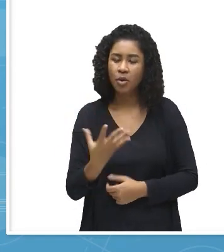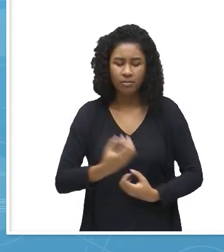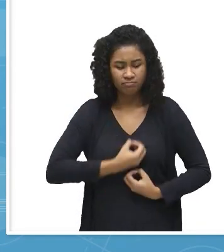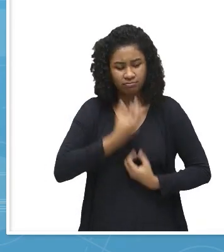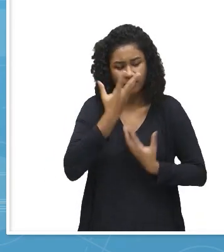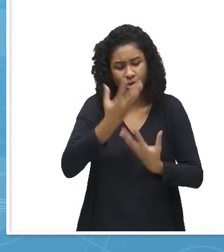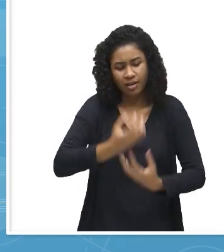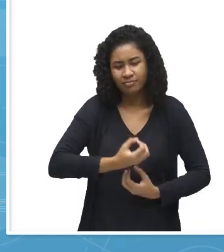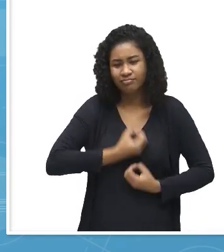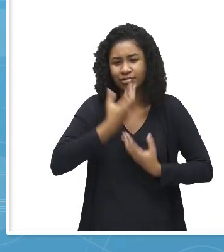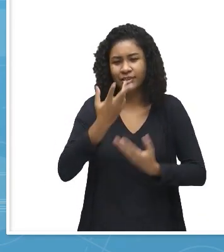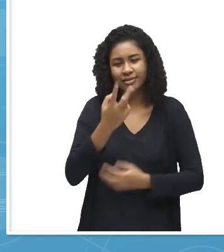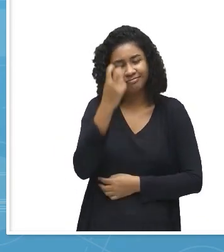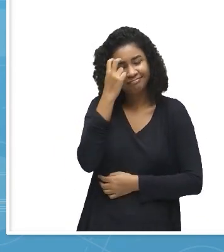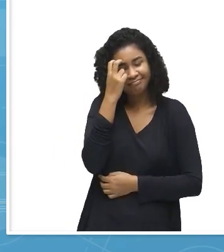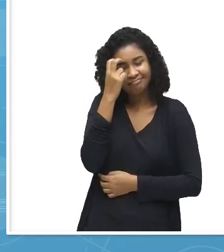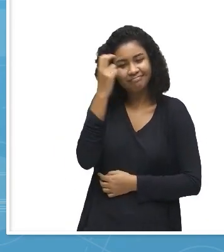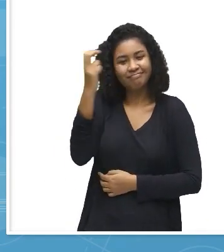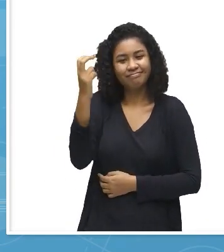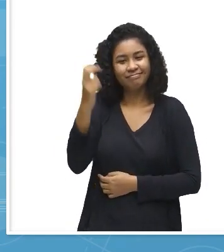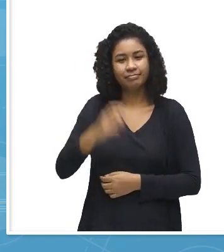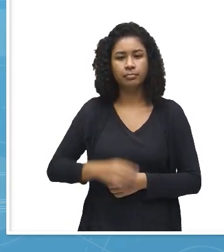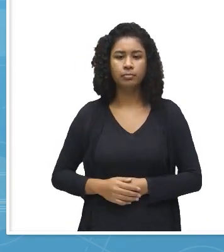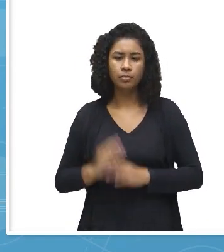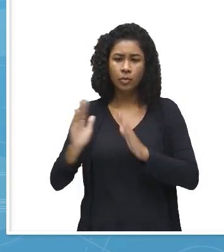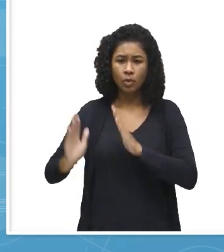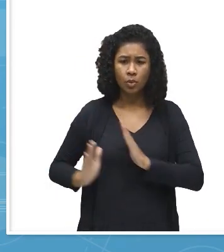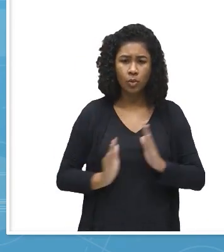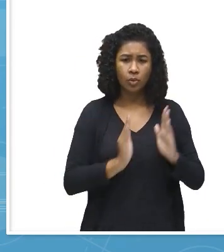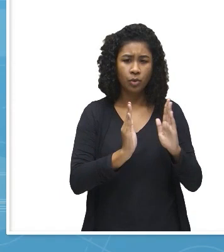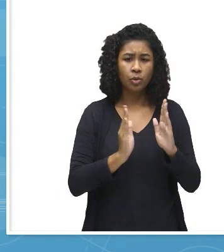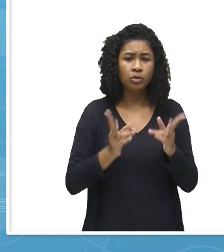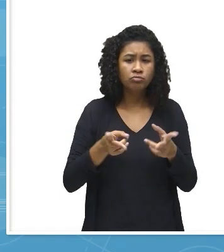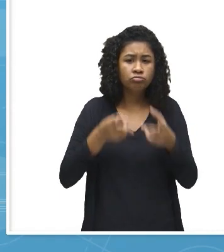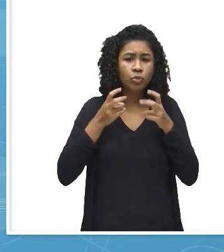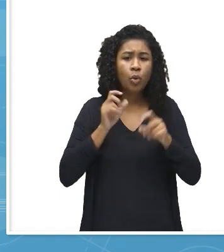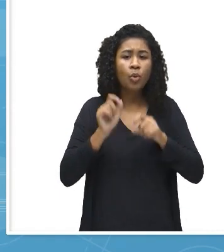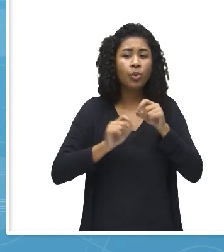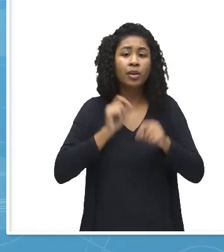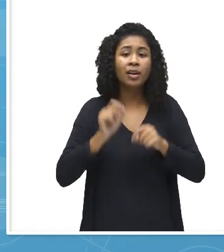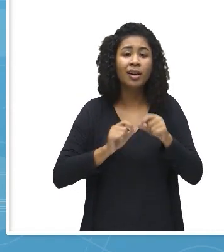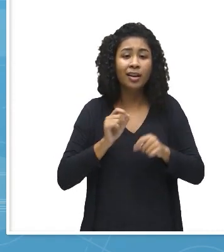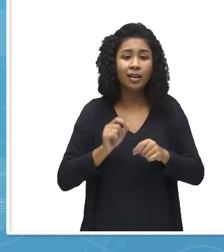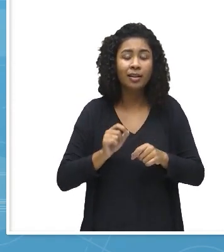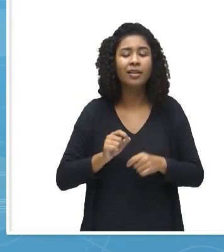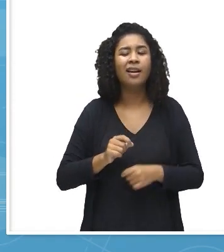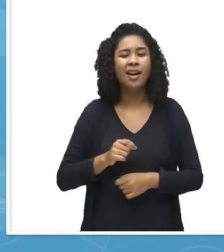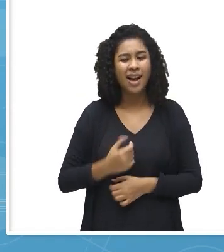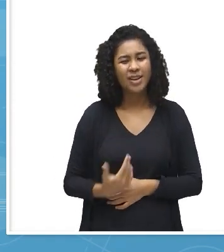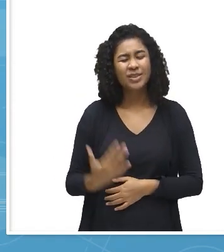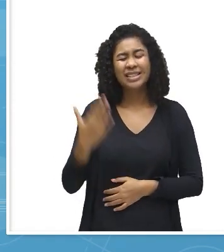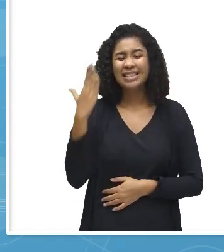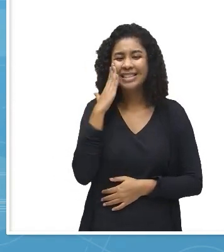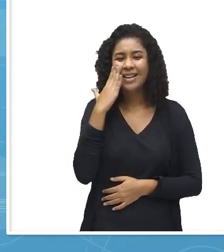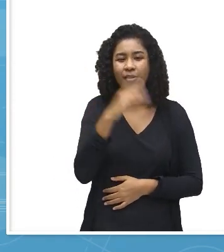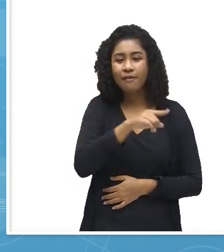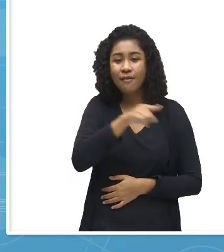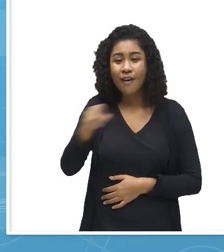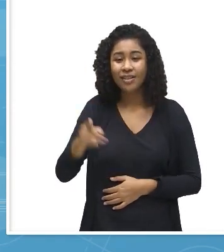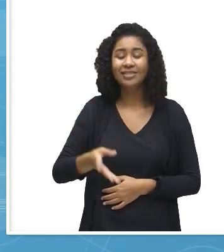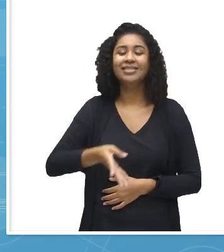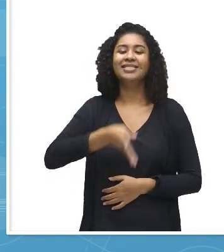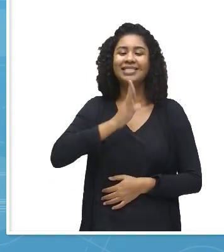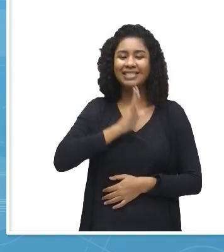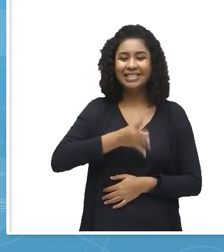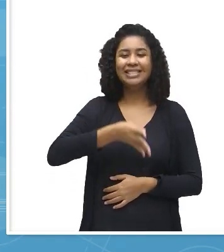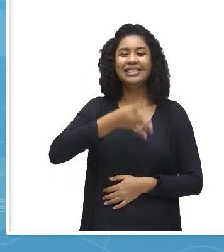da sabedoria. E ao centro da nossa imagem, eu trouxe para vocês um deus que eu tenho certeza que vocês conhecem,